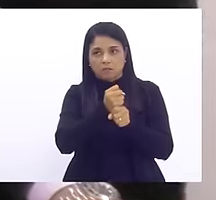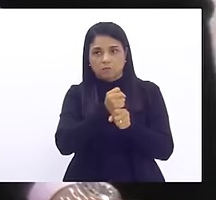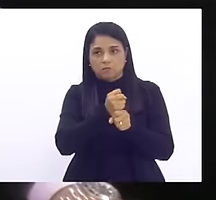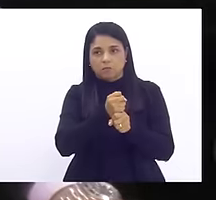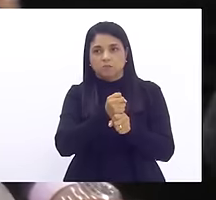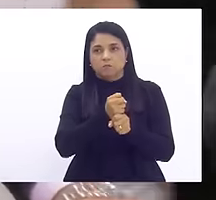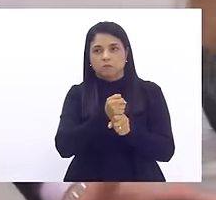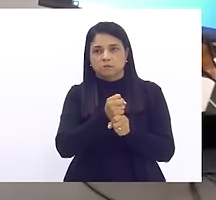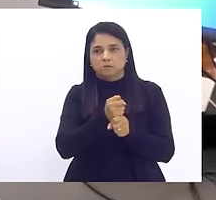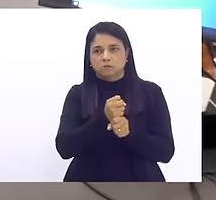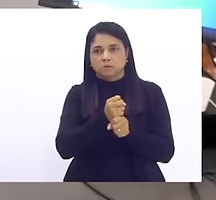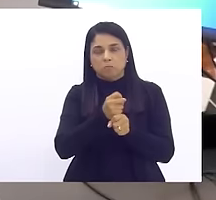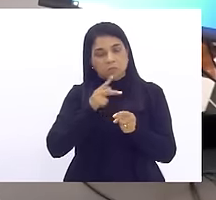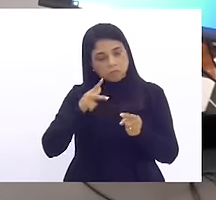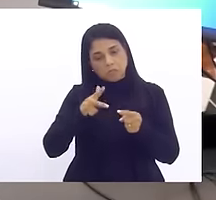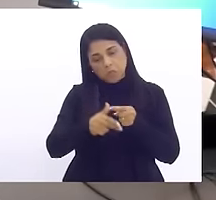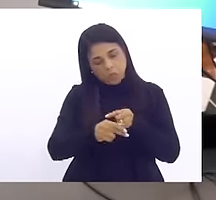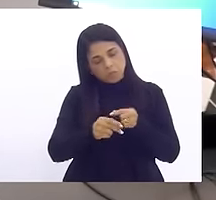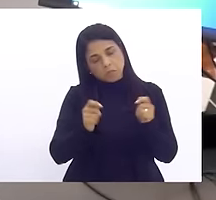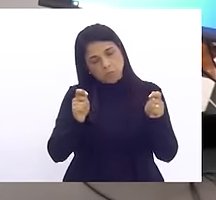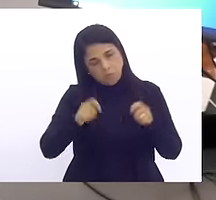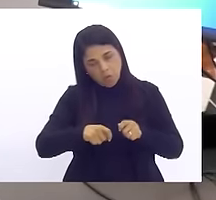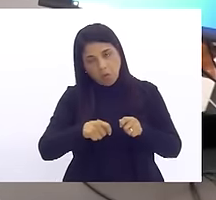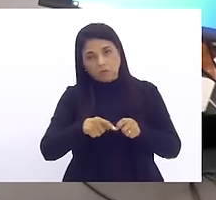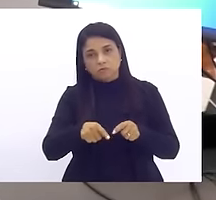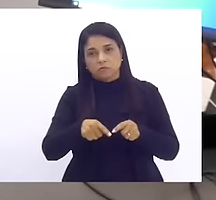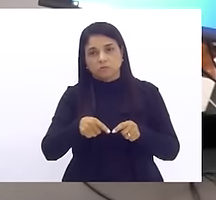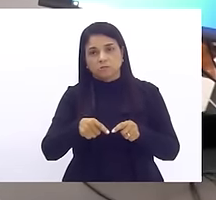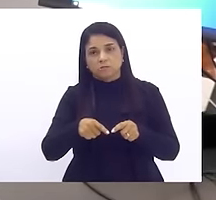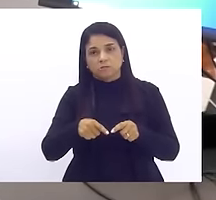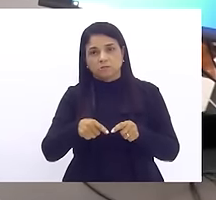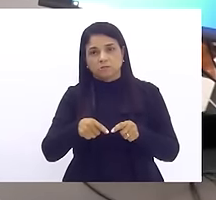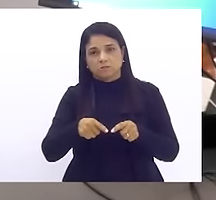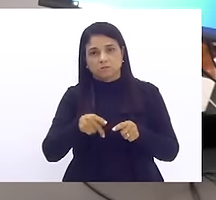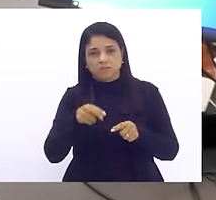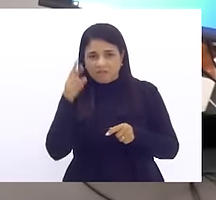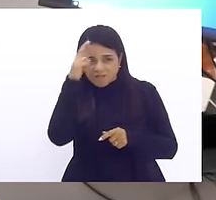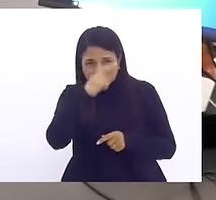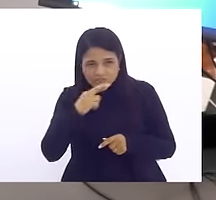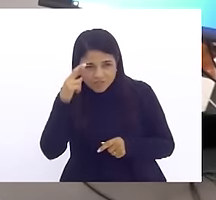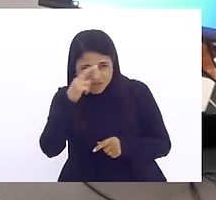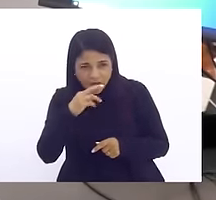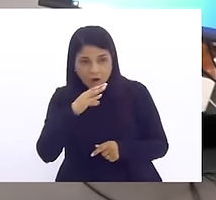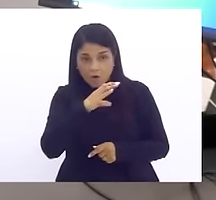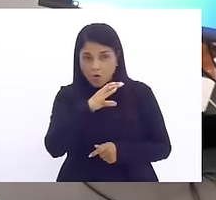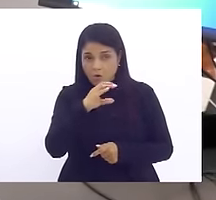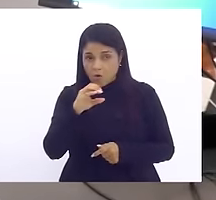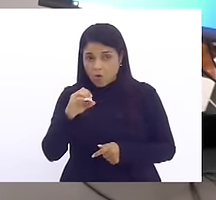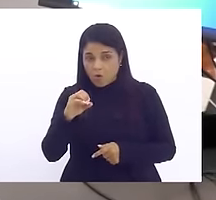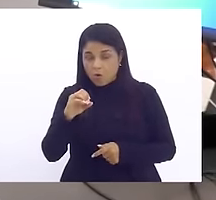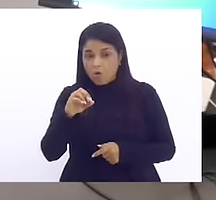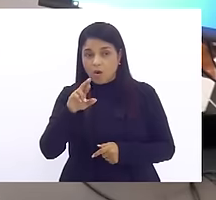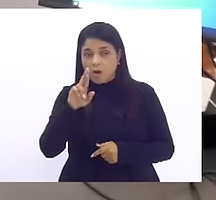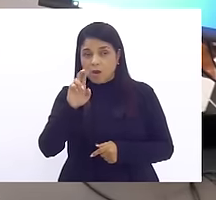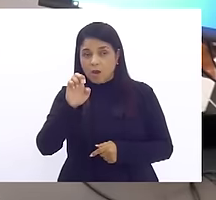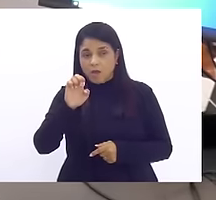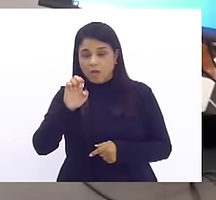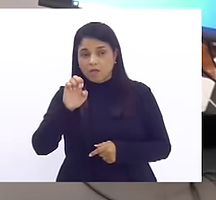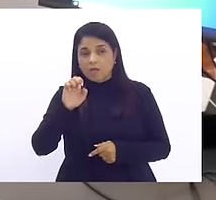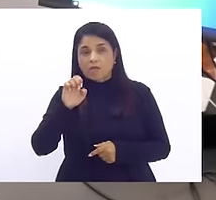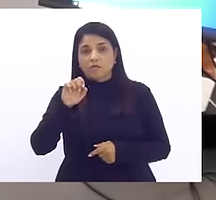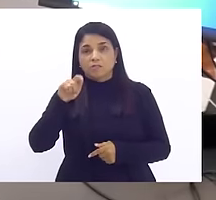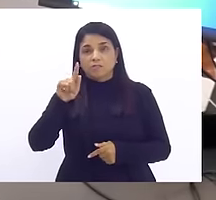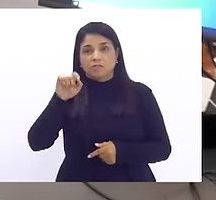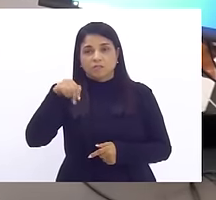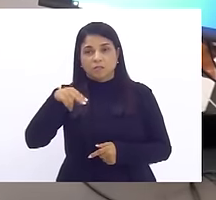pode ser interrompida qualquer momento pode ser interrompido mas a gente vai interromper sem sem investigar a corregedoria vai falar sim você tá de sacanagem